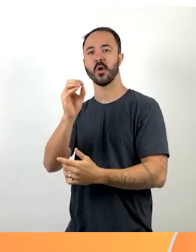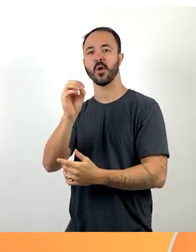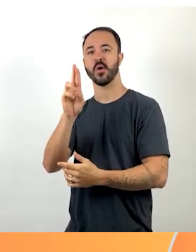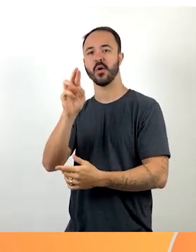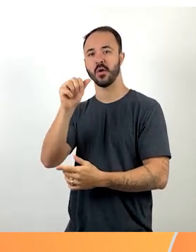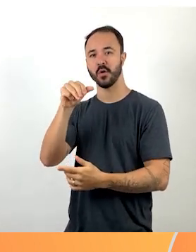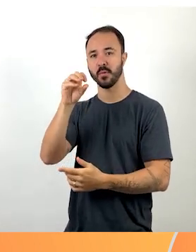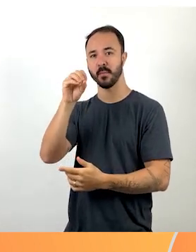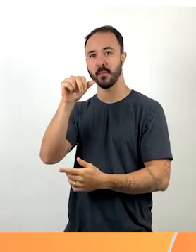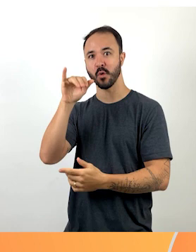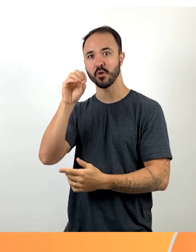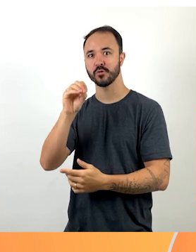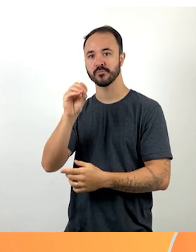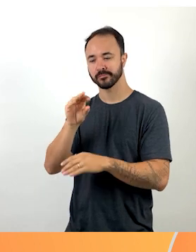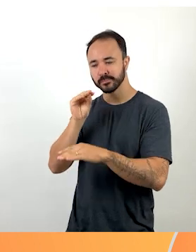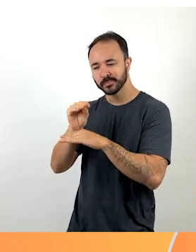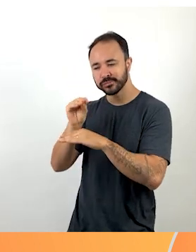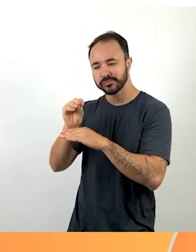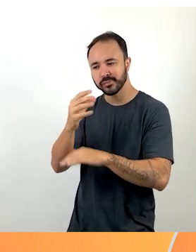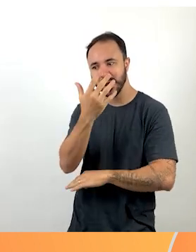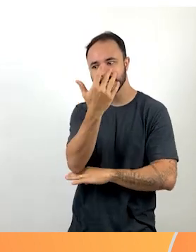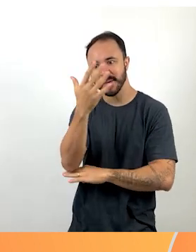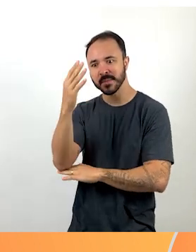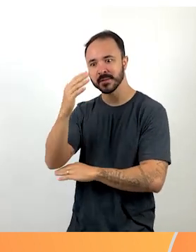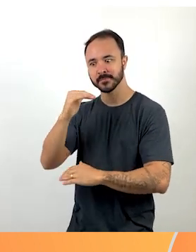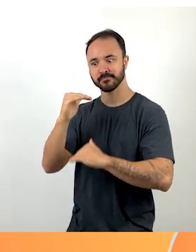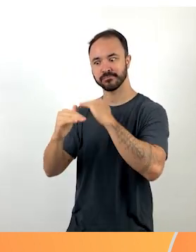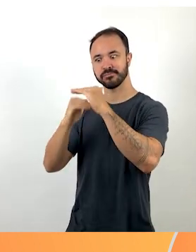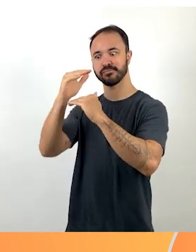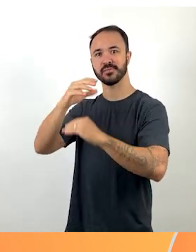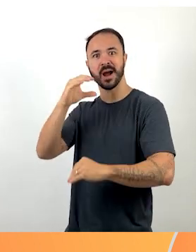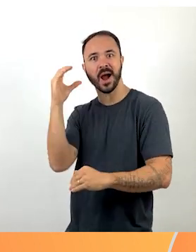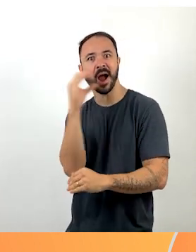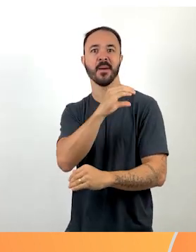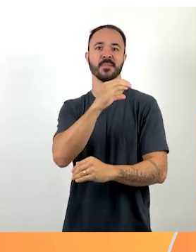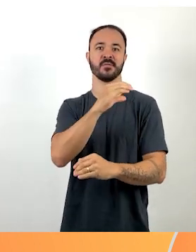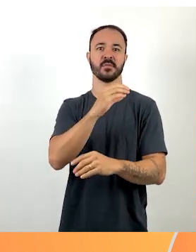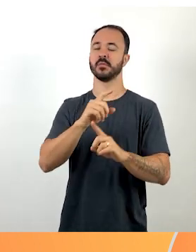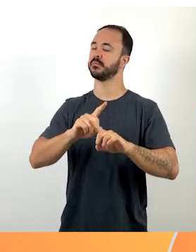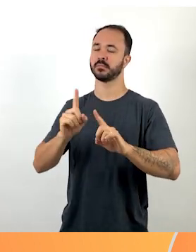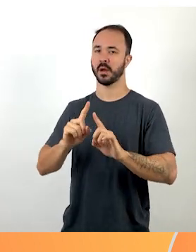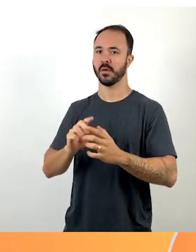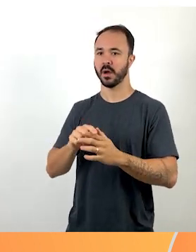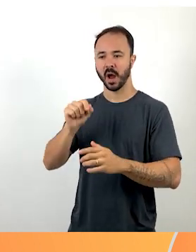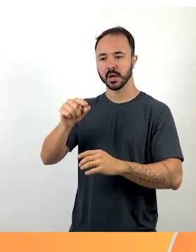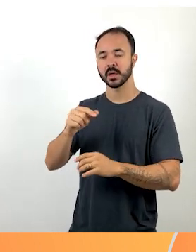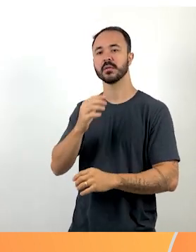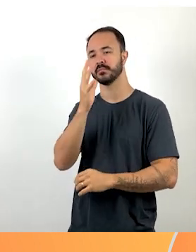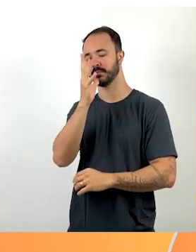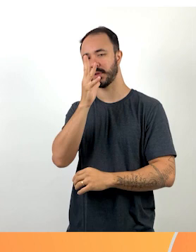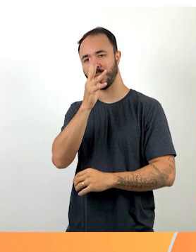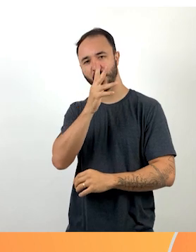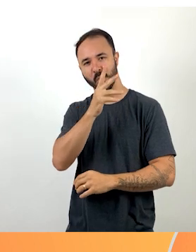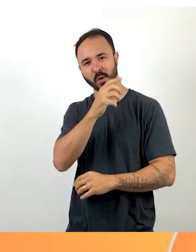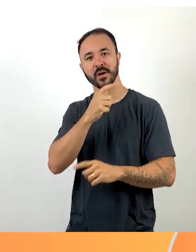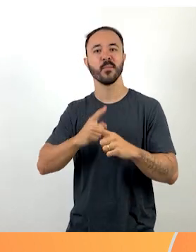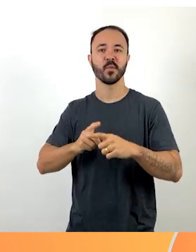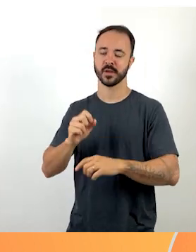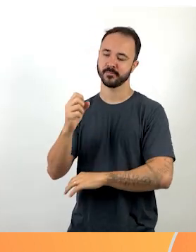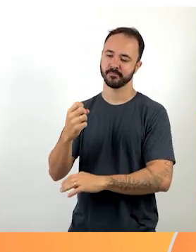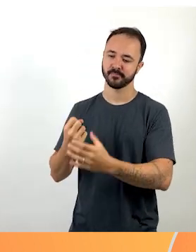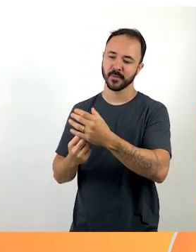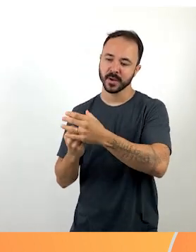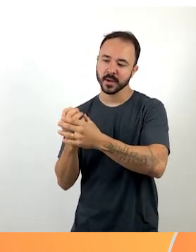natural da planta. Então, o cultivo, o tempo da produção e maturação do vegetal acaba sendo um pouco mais demorado. A